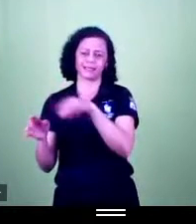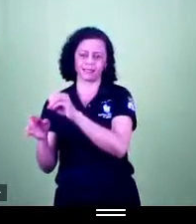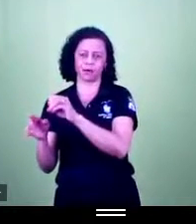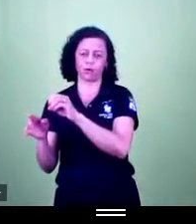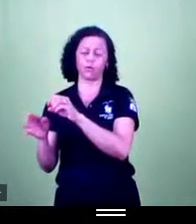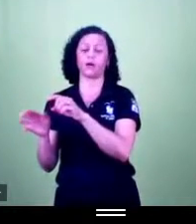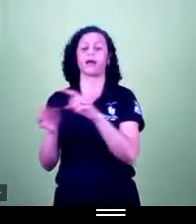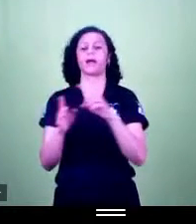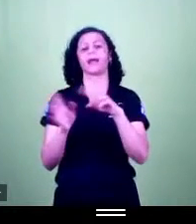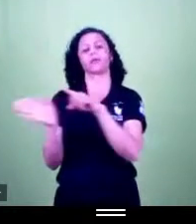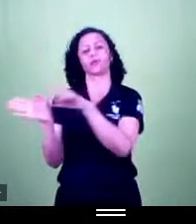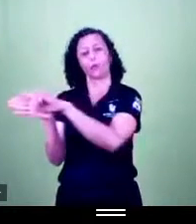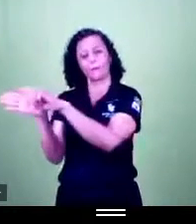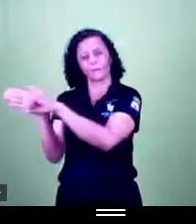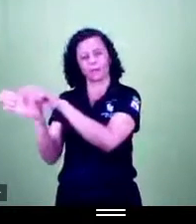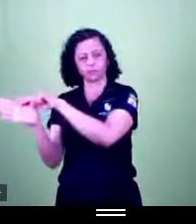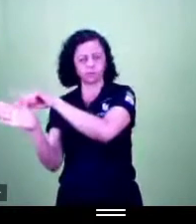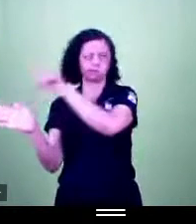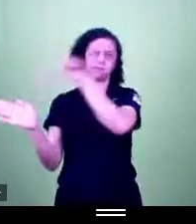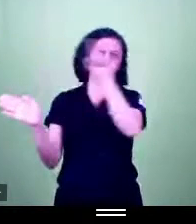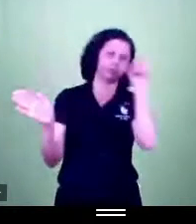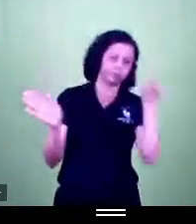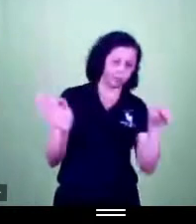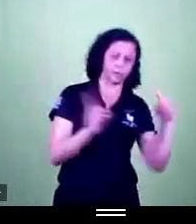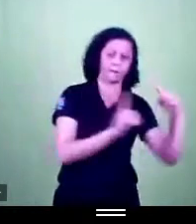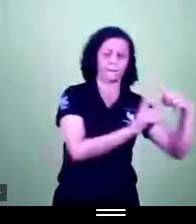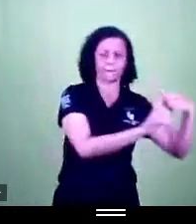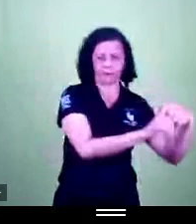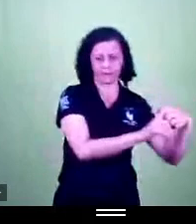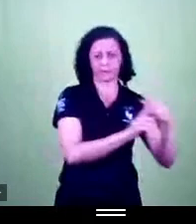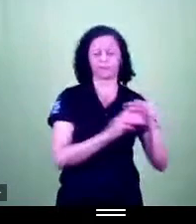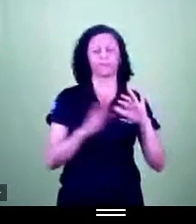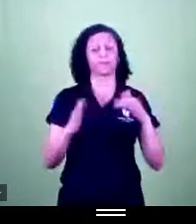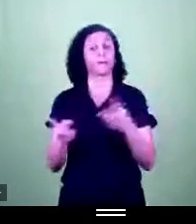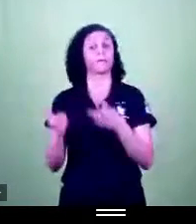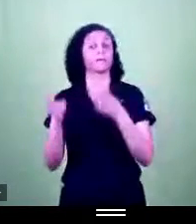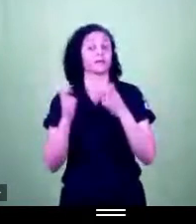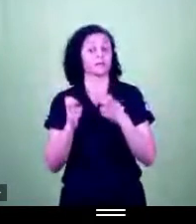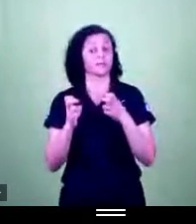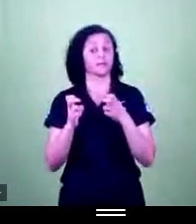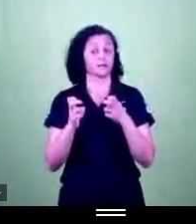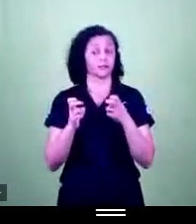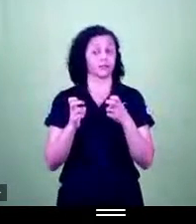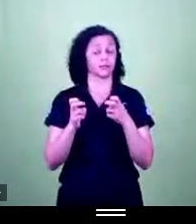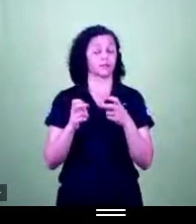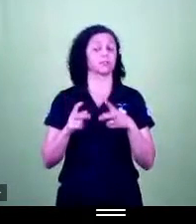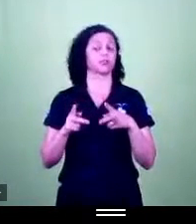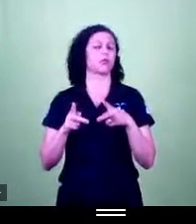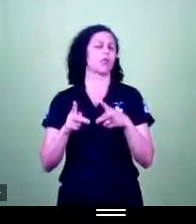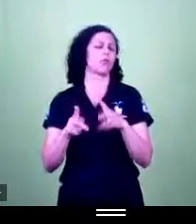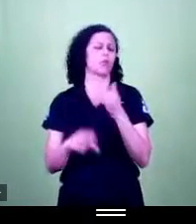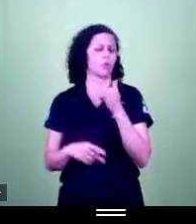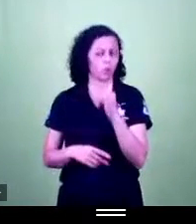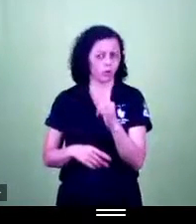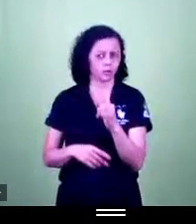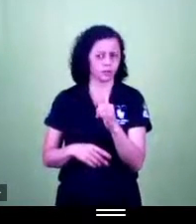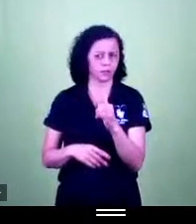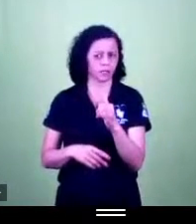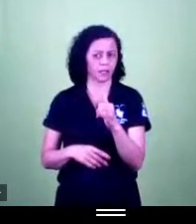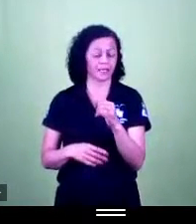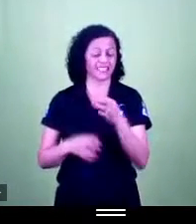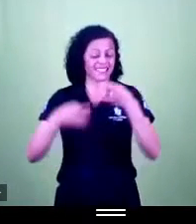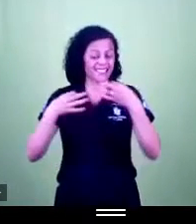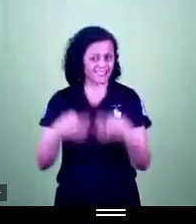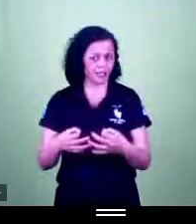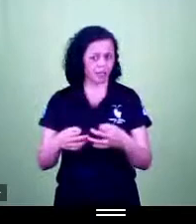mais para o menos. Tá? Então, percebam que a corrente, para a gente manter essa convenção e não errar na hora de fazer uma análise